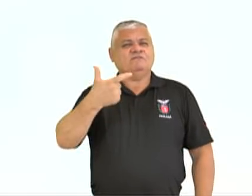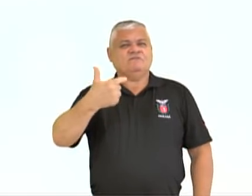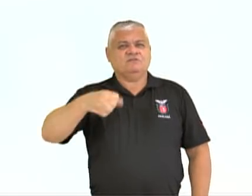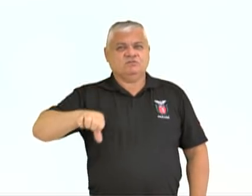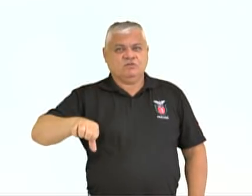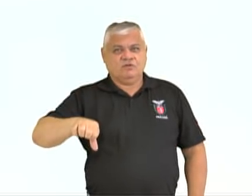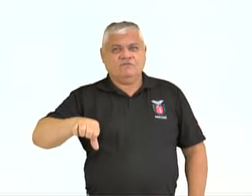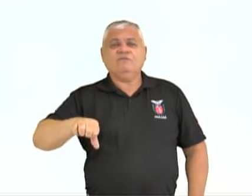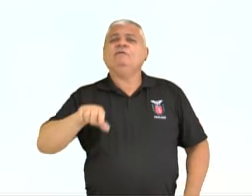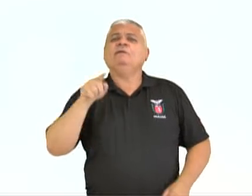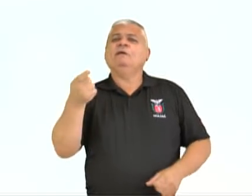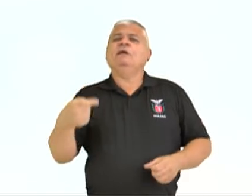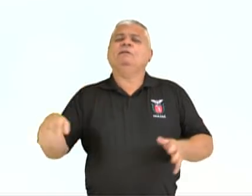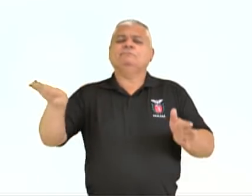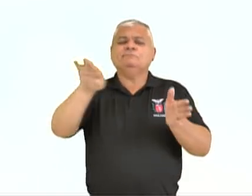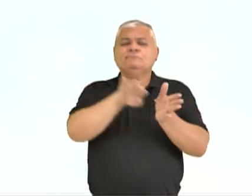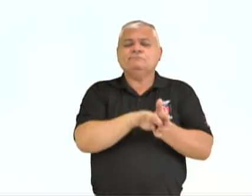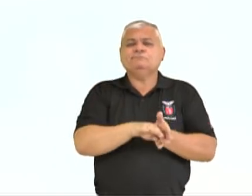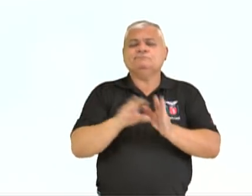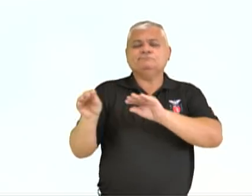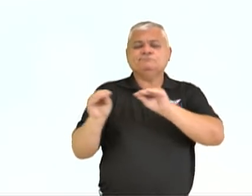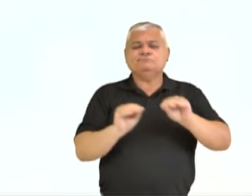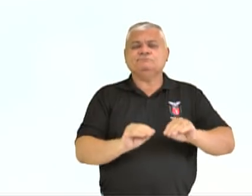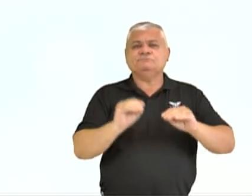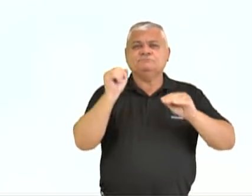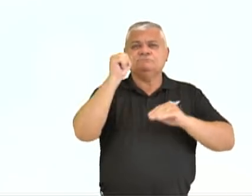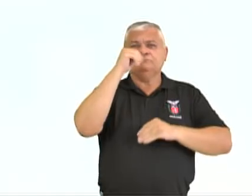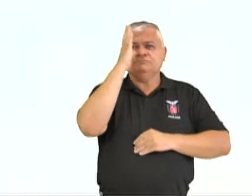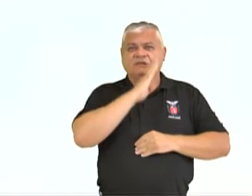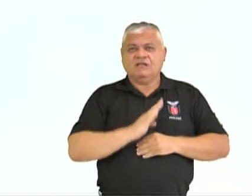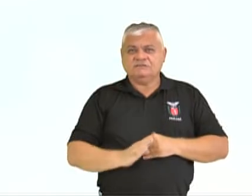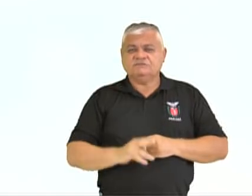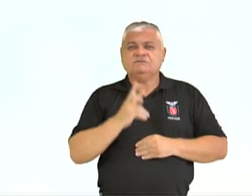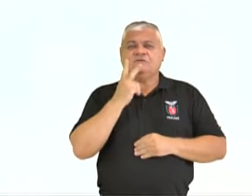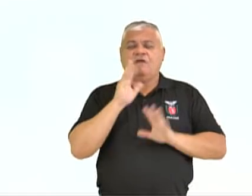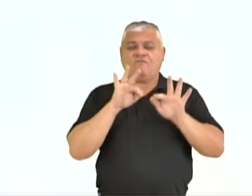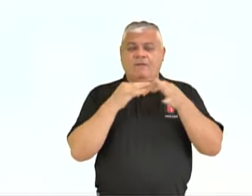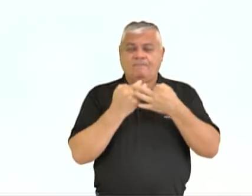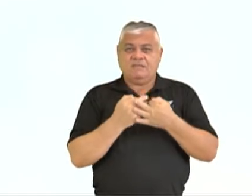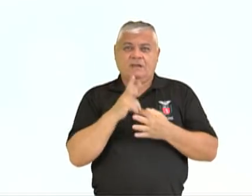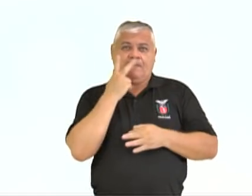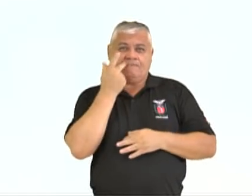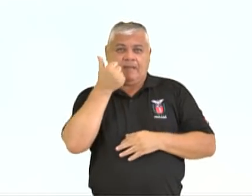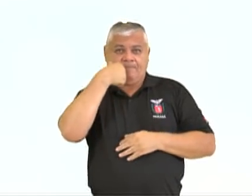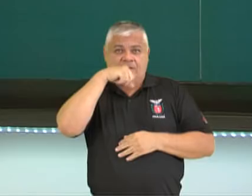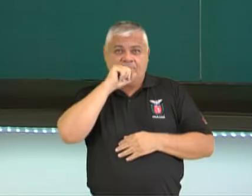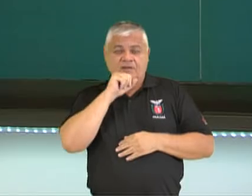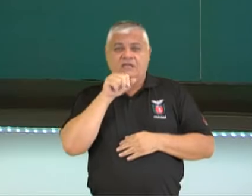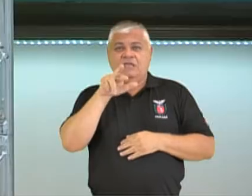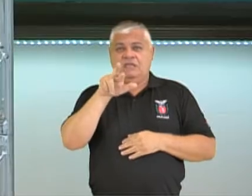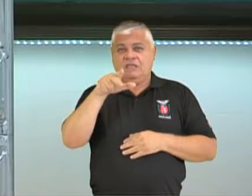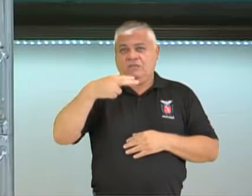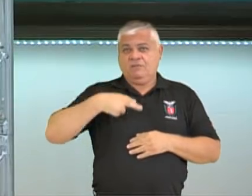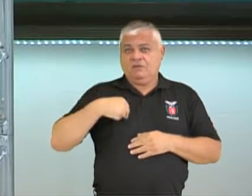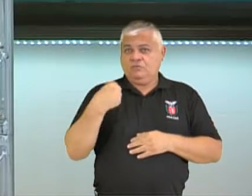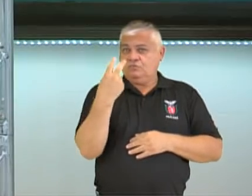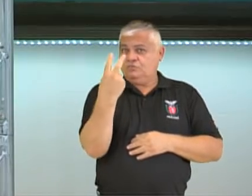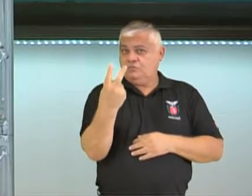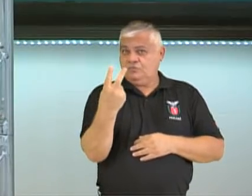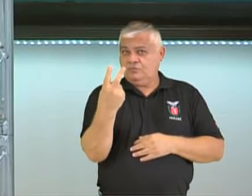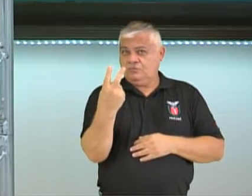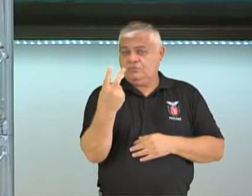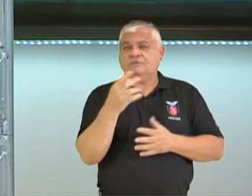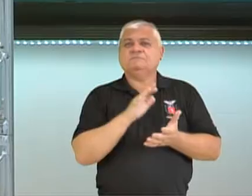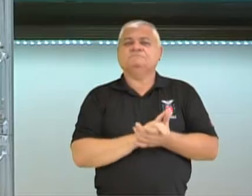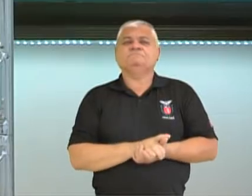1929, veio para o Brasil com os pais e 2 irmãos menores. Esta pessoa vai